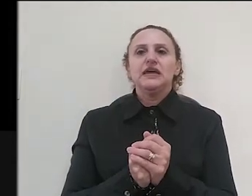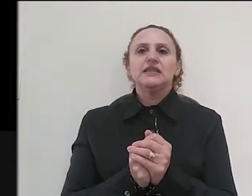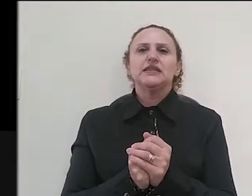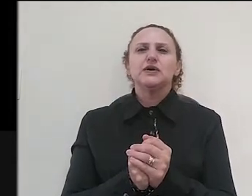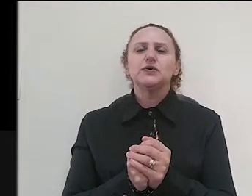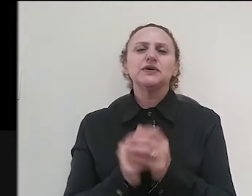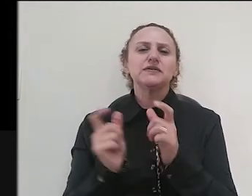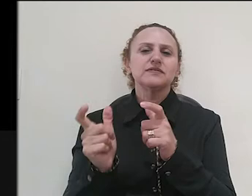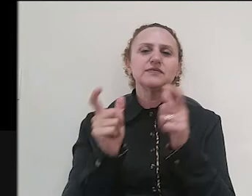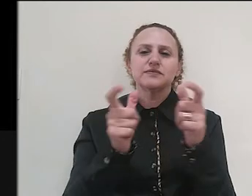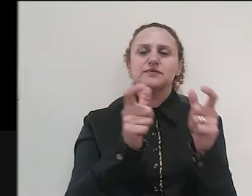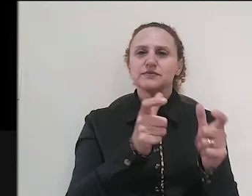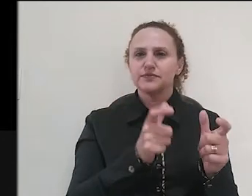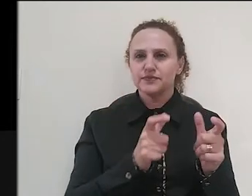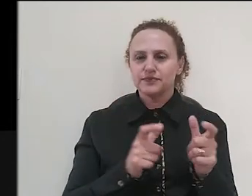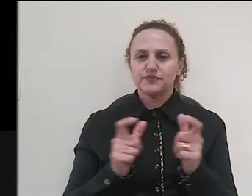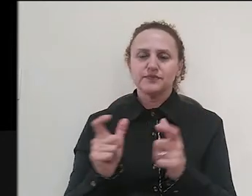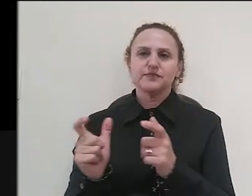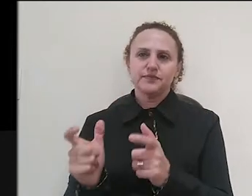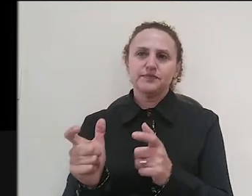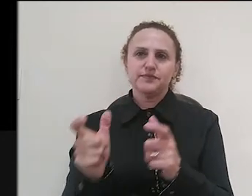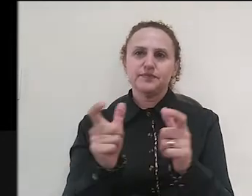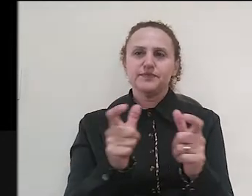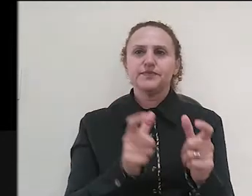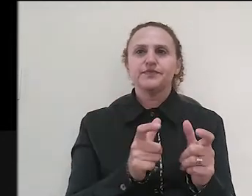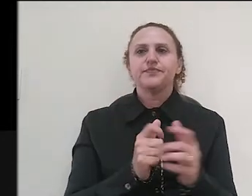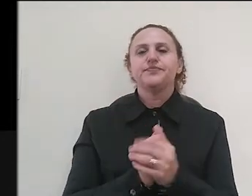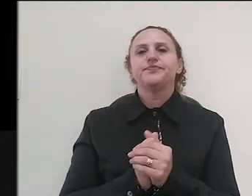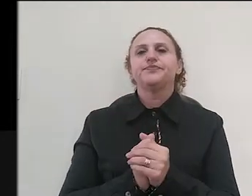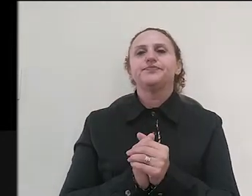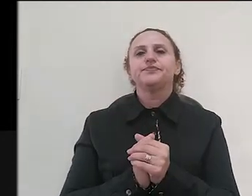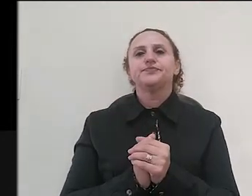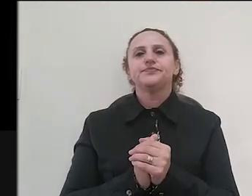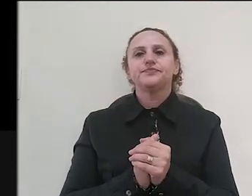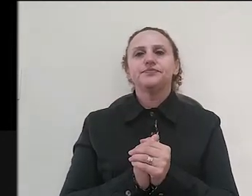conta de mitos. Nesse caso aqui, a gente tem